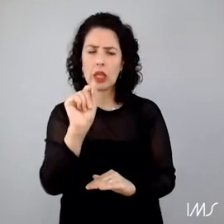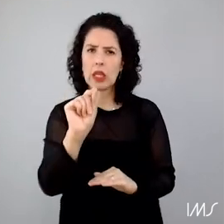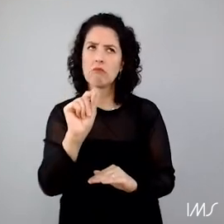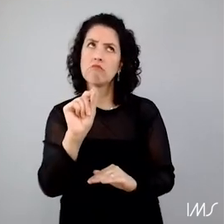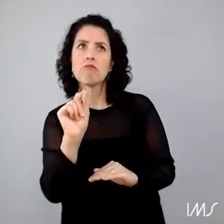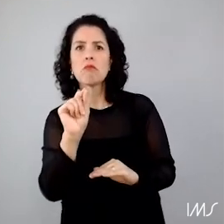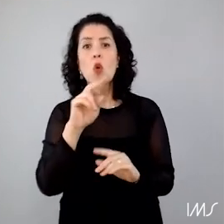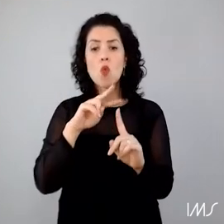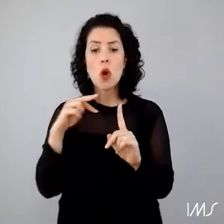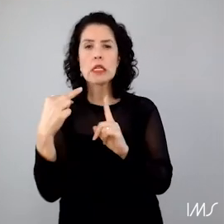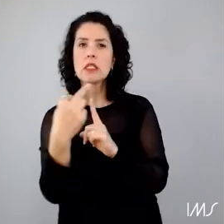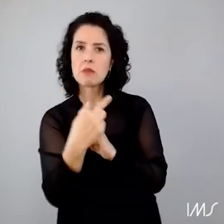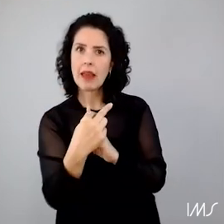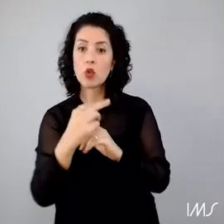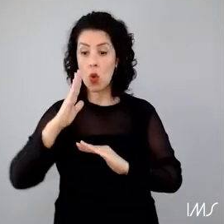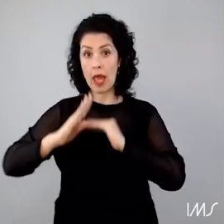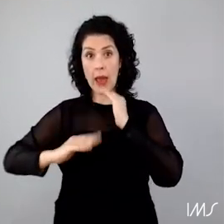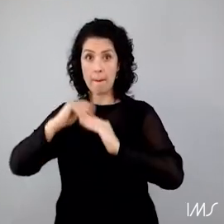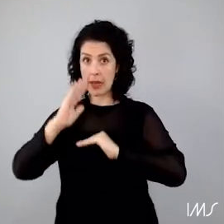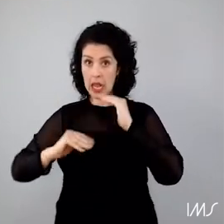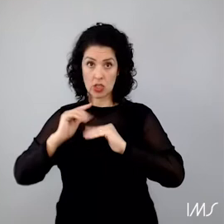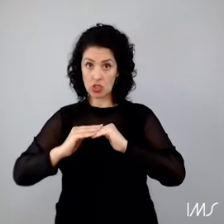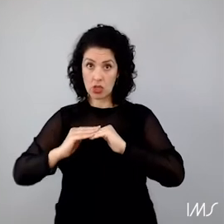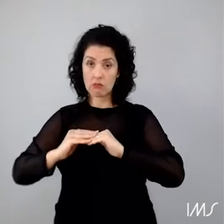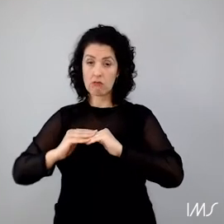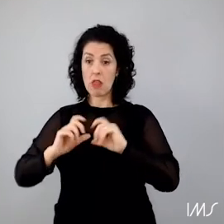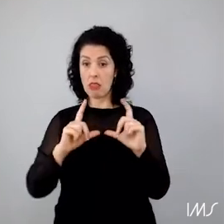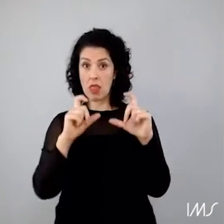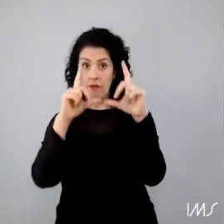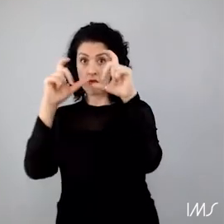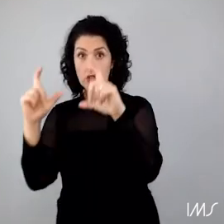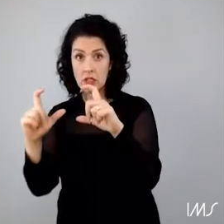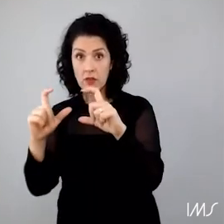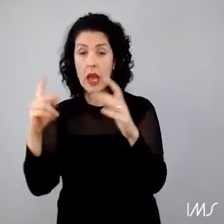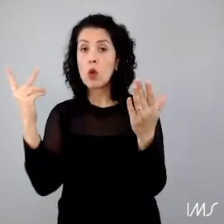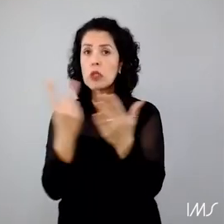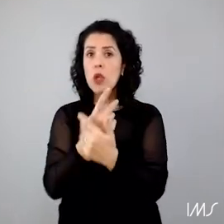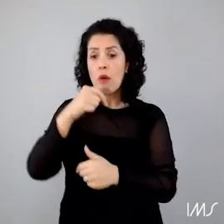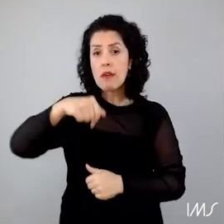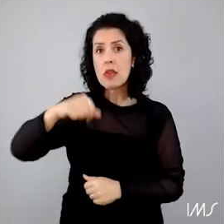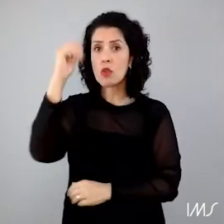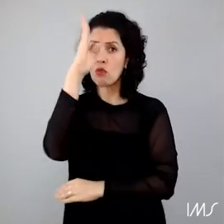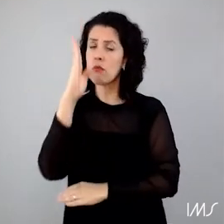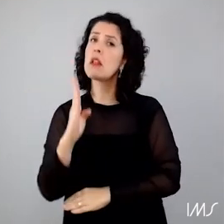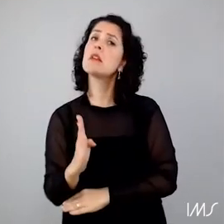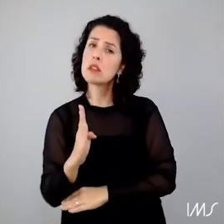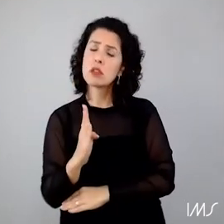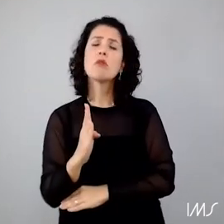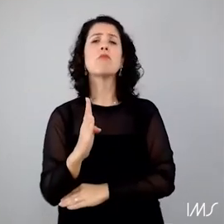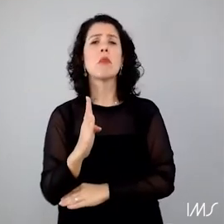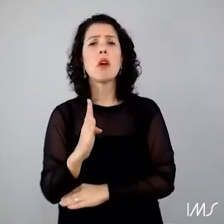mensurar é o aspecto de que essa prática em torno da fotografia ela ocorreu no Brasil, em grande